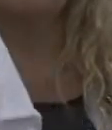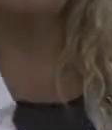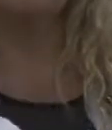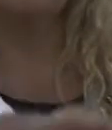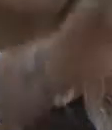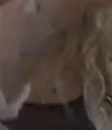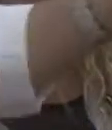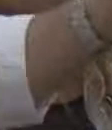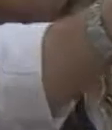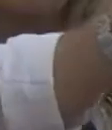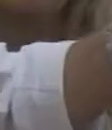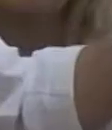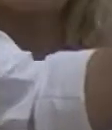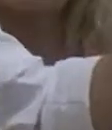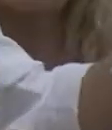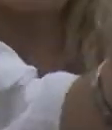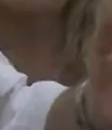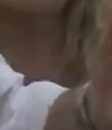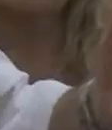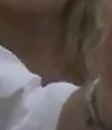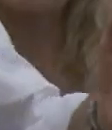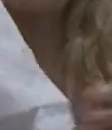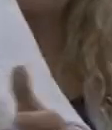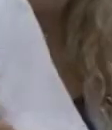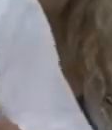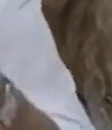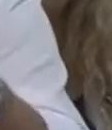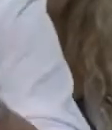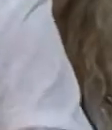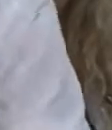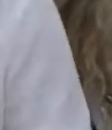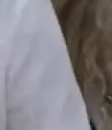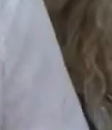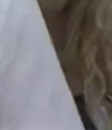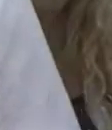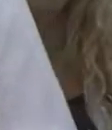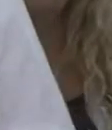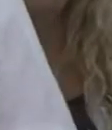foi falado aqui pela, acho que a Érica que falou,